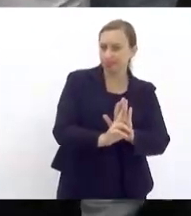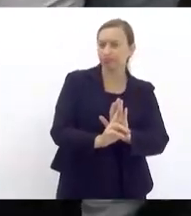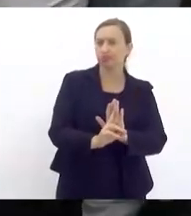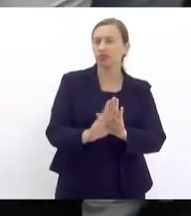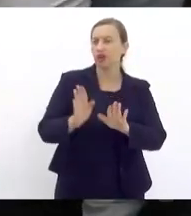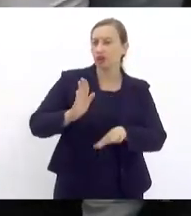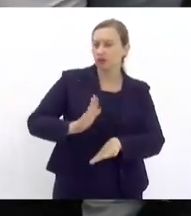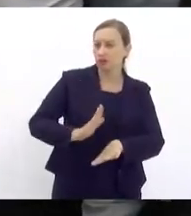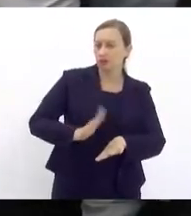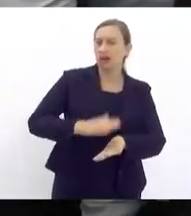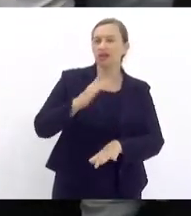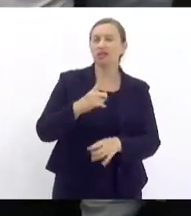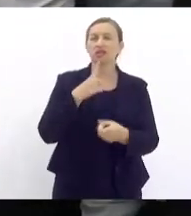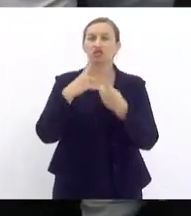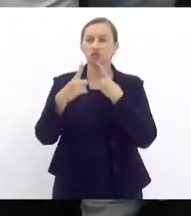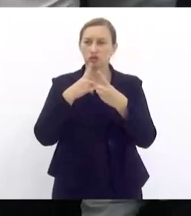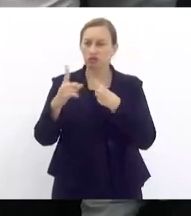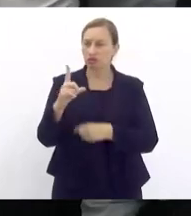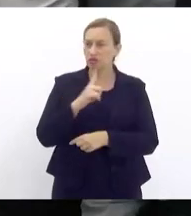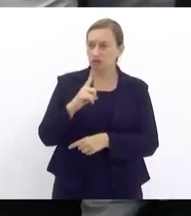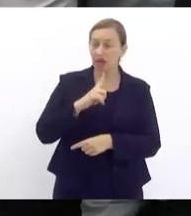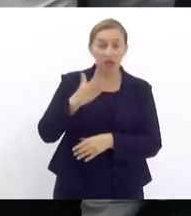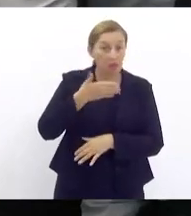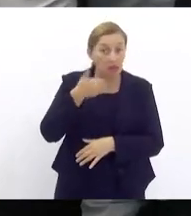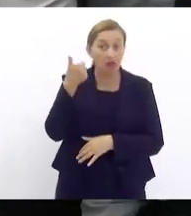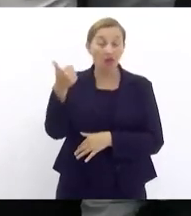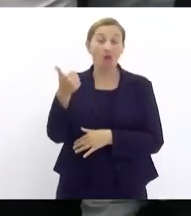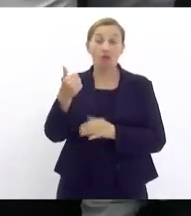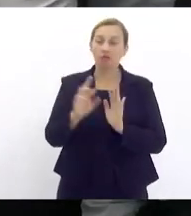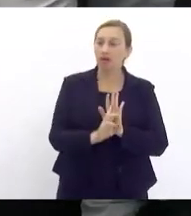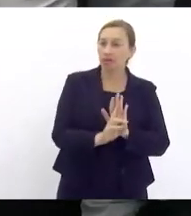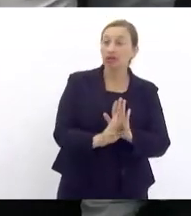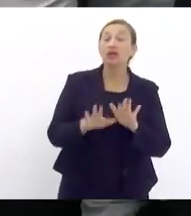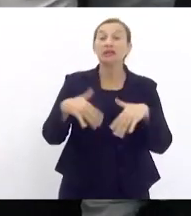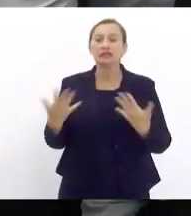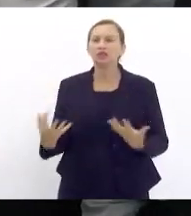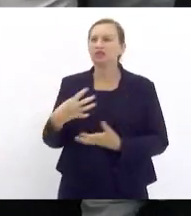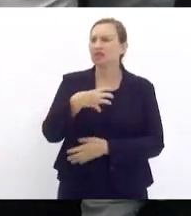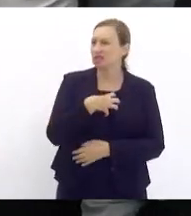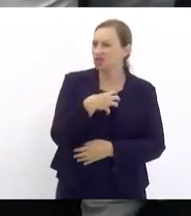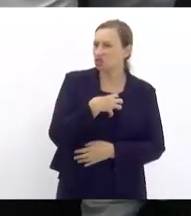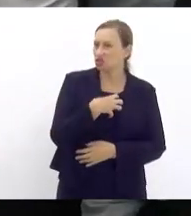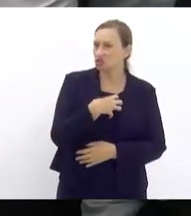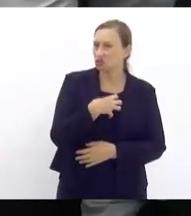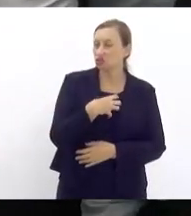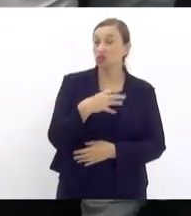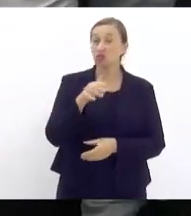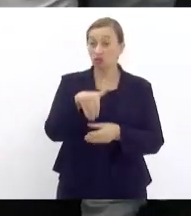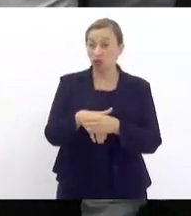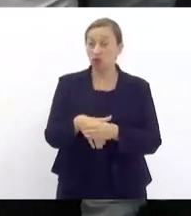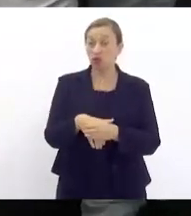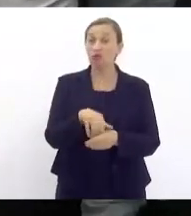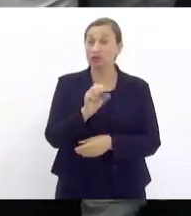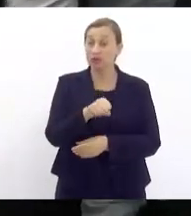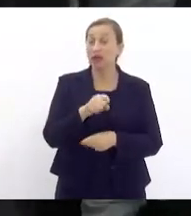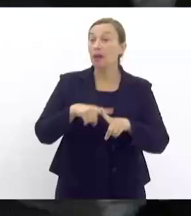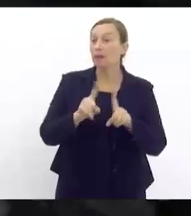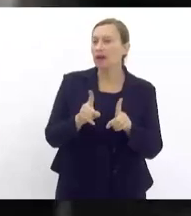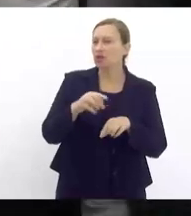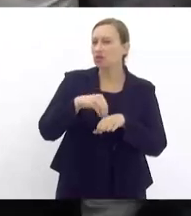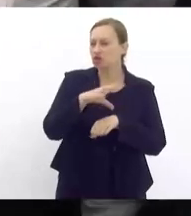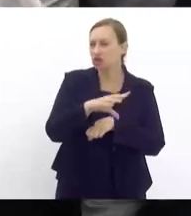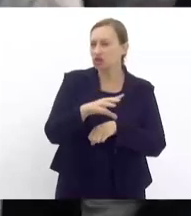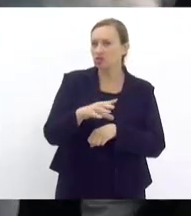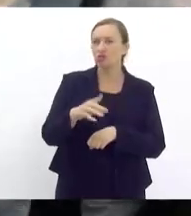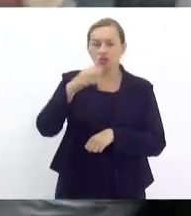plural for a discussão melhor e maior será a representação Então nesse sentido fica aqui o nosso voto sim mas com uma indicação